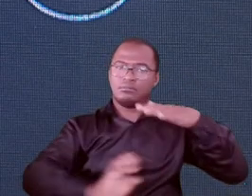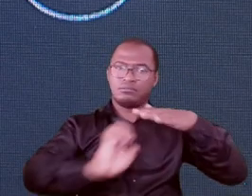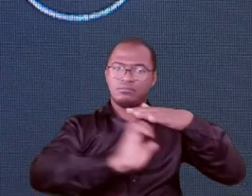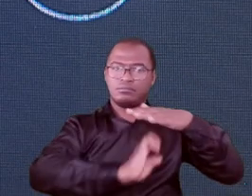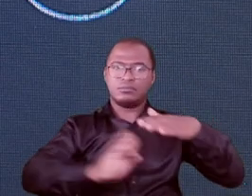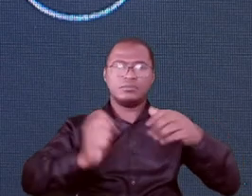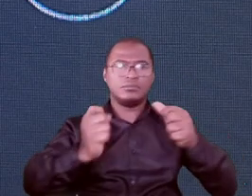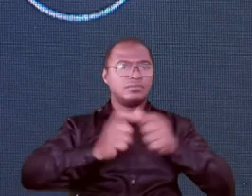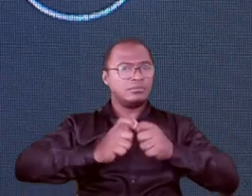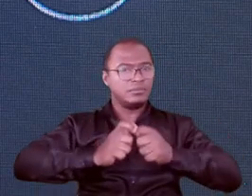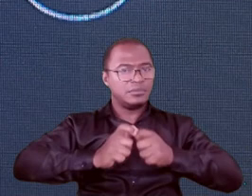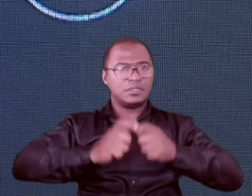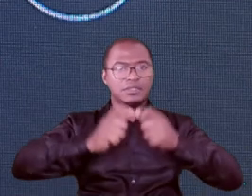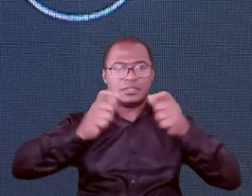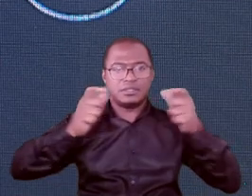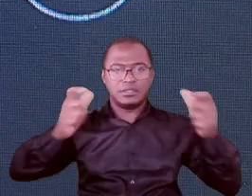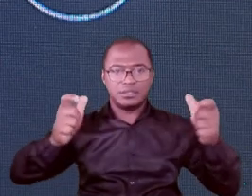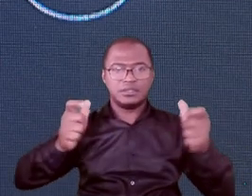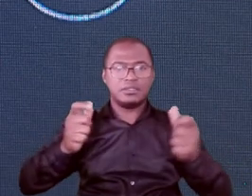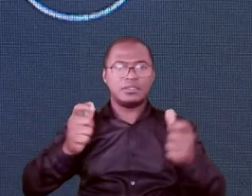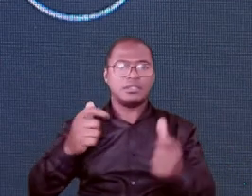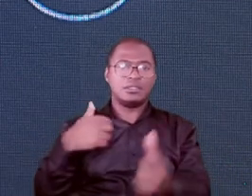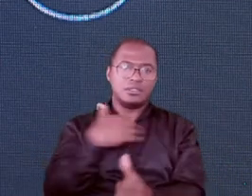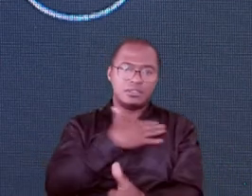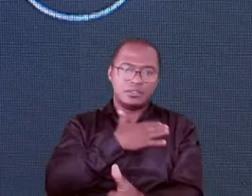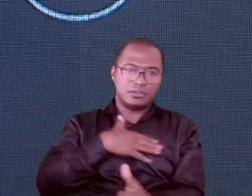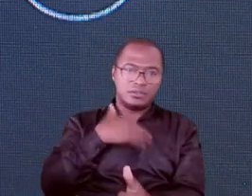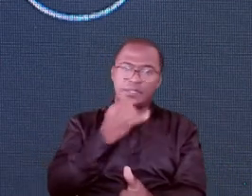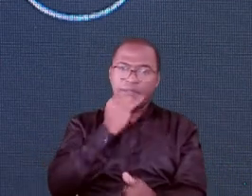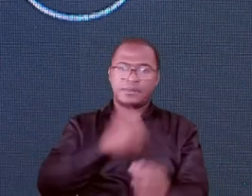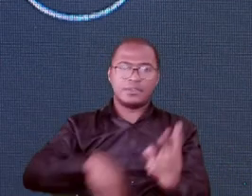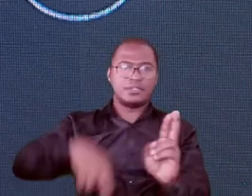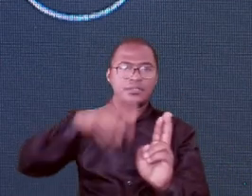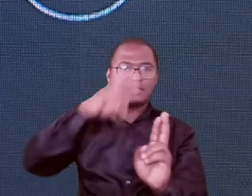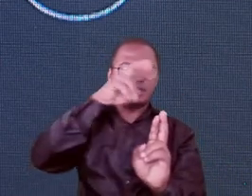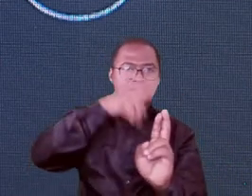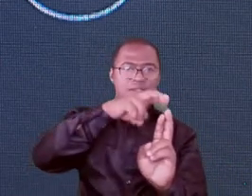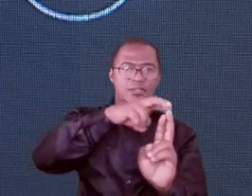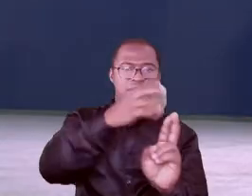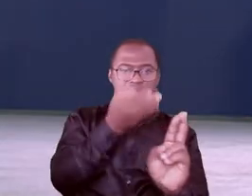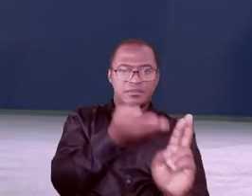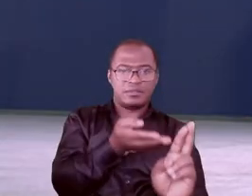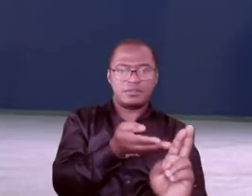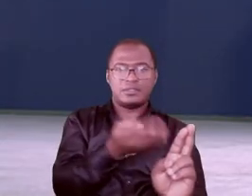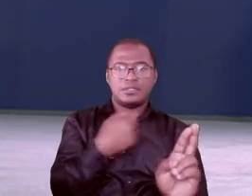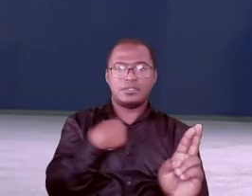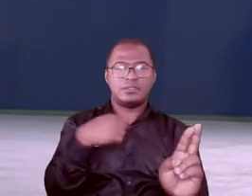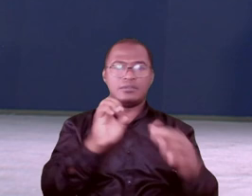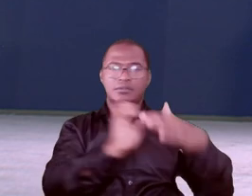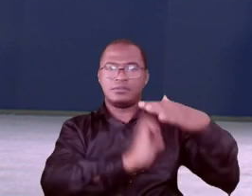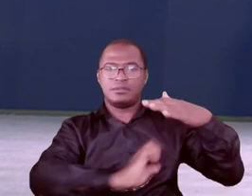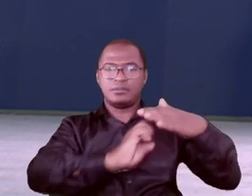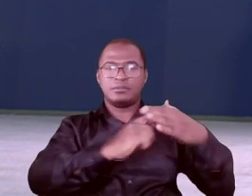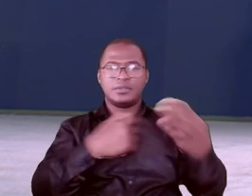usa muito eles como referência em diversas aspectos mas é um negócio diferente tem